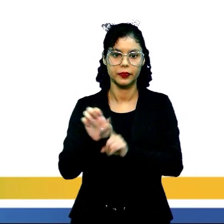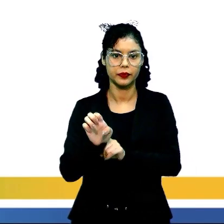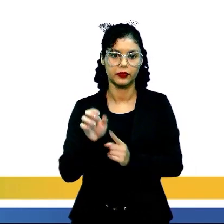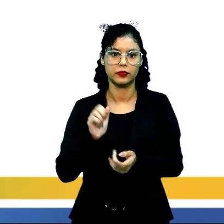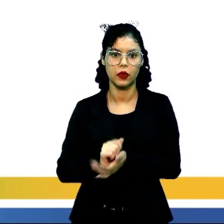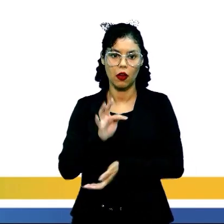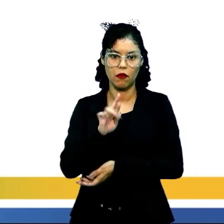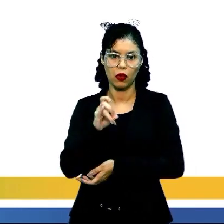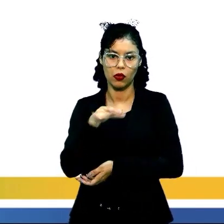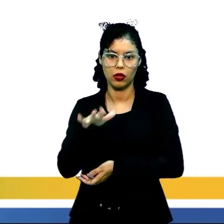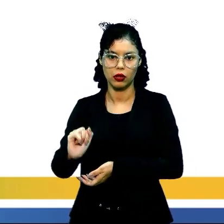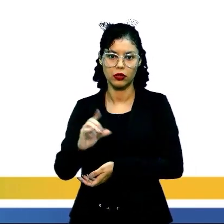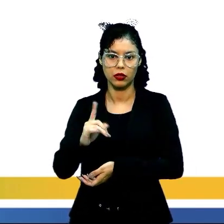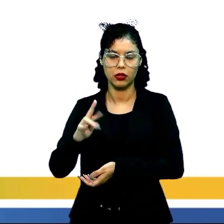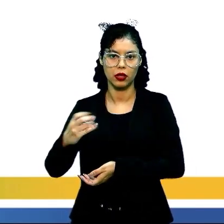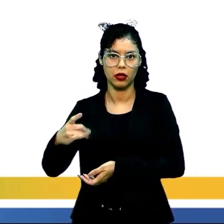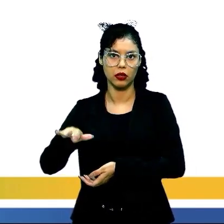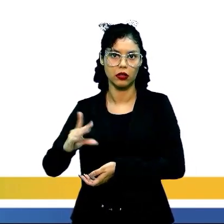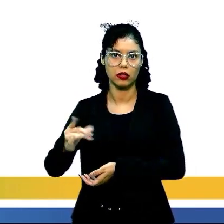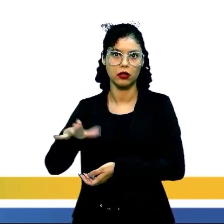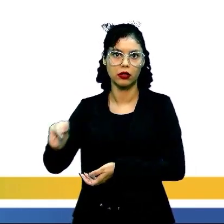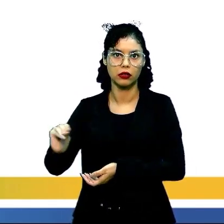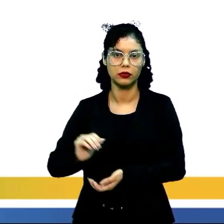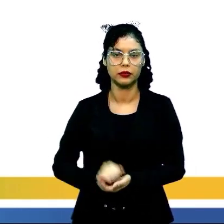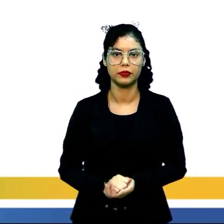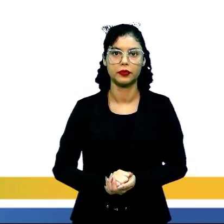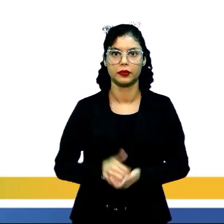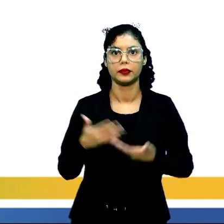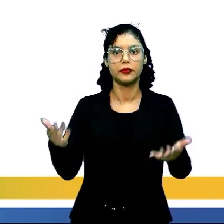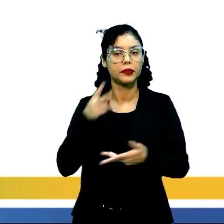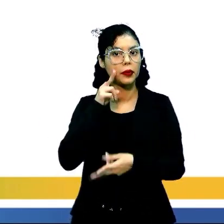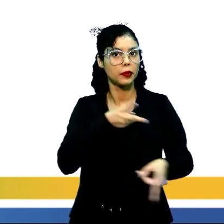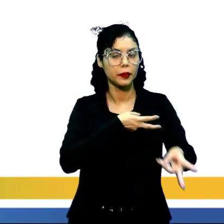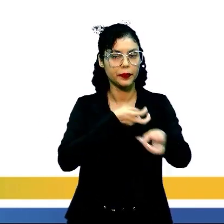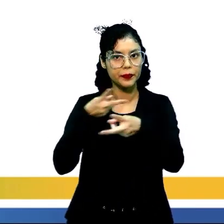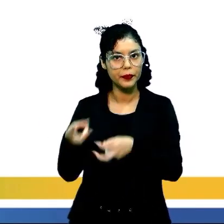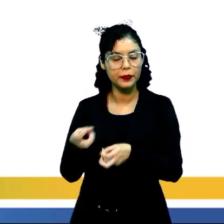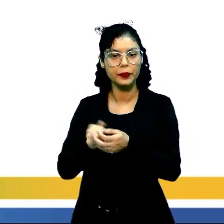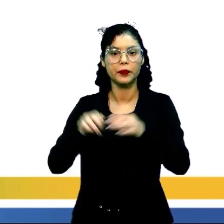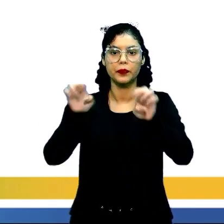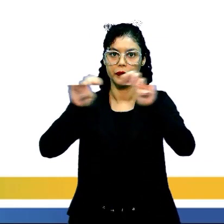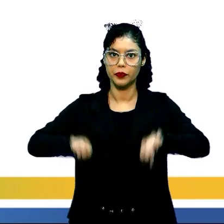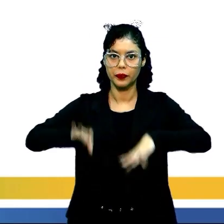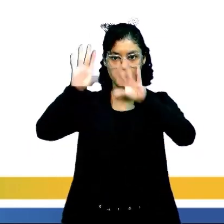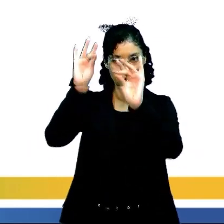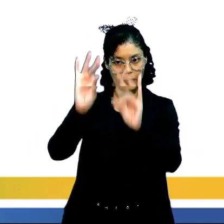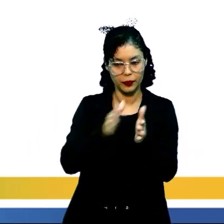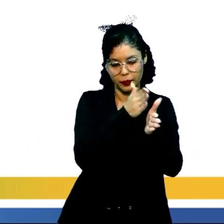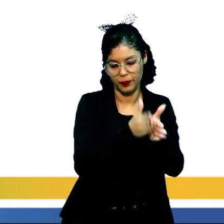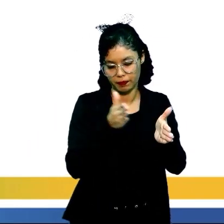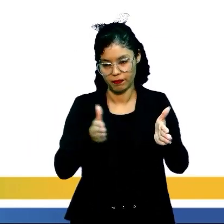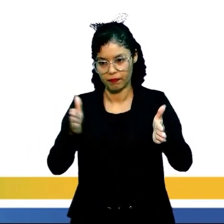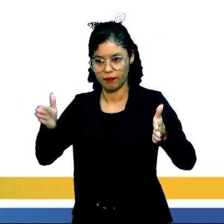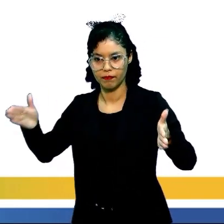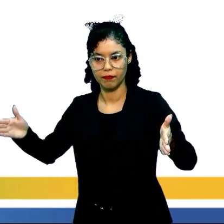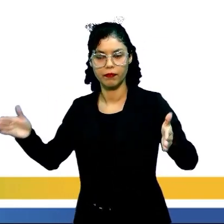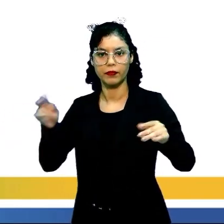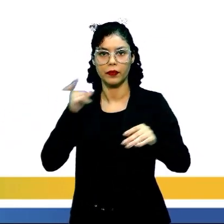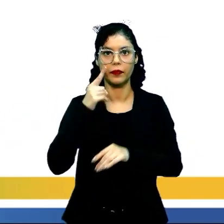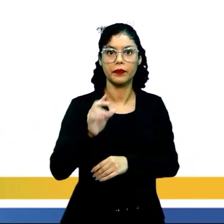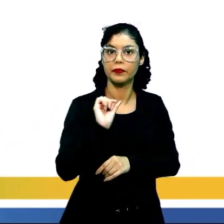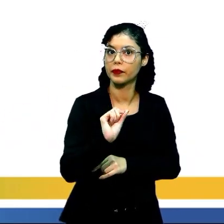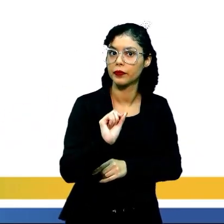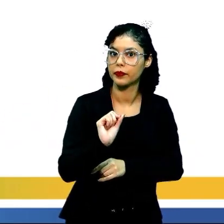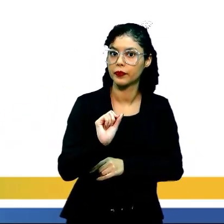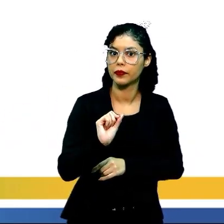E, floculação e decantação. Se nós observarmos o esquema de tratamento da água, nós vamos ver ali que